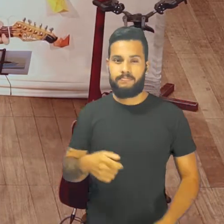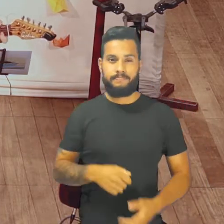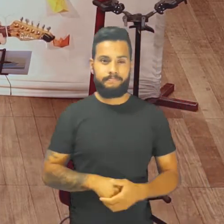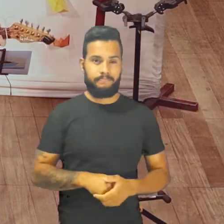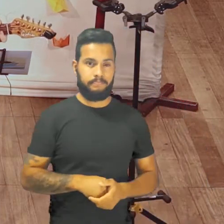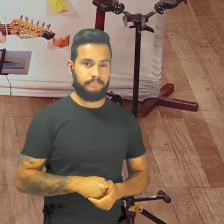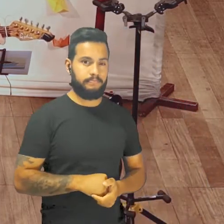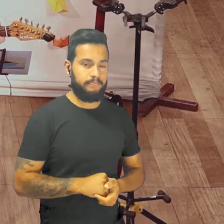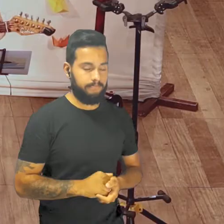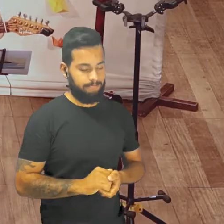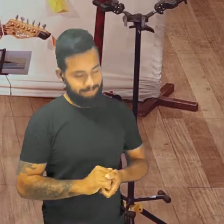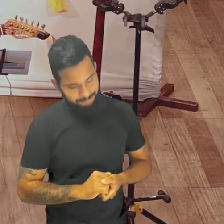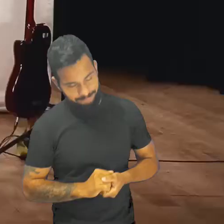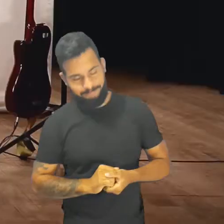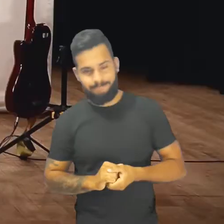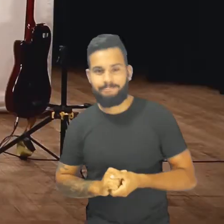Quem é você?